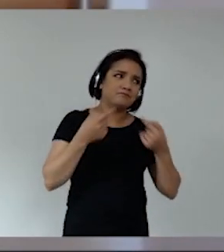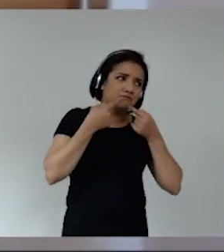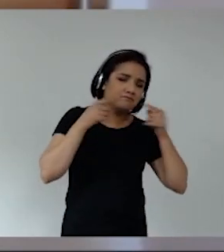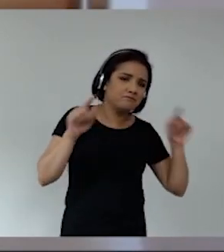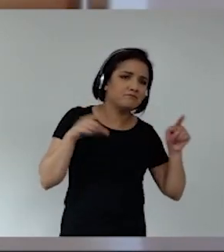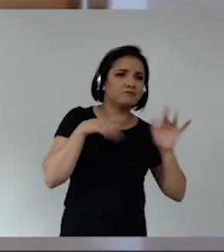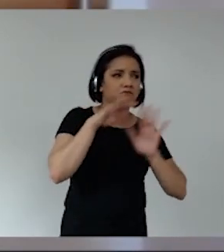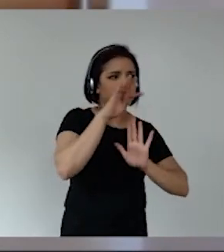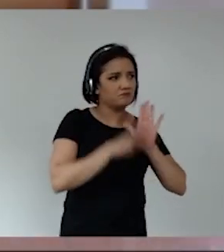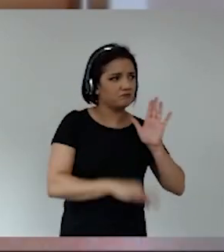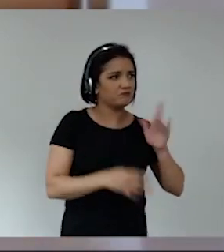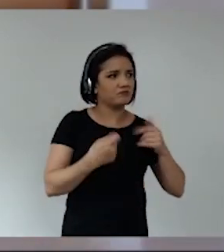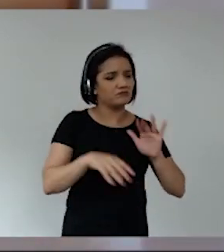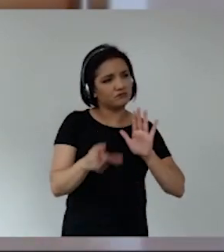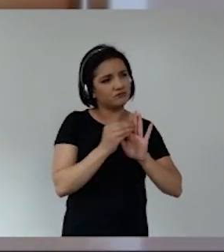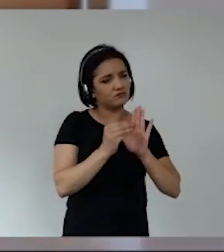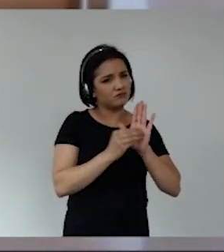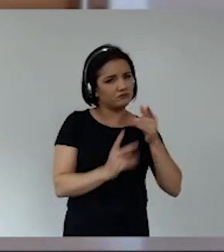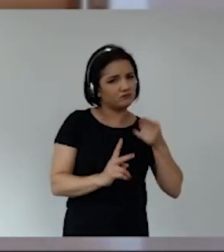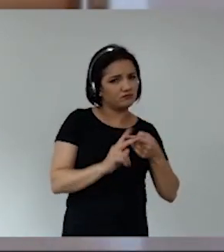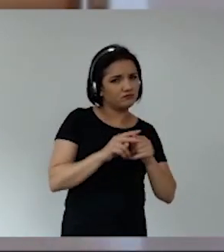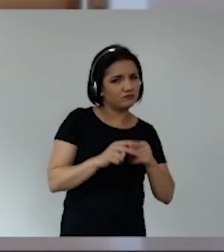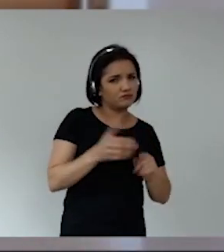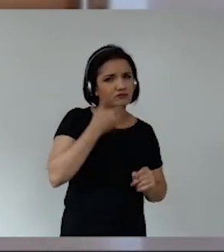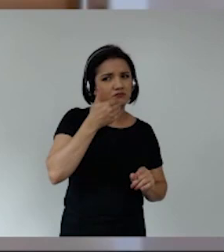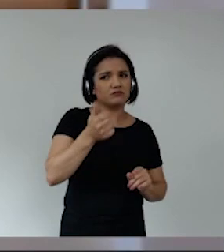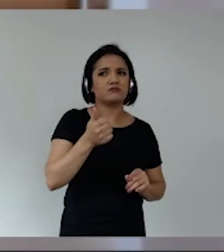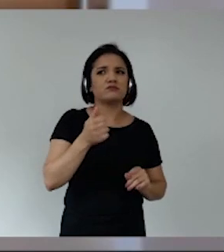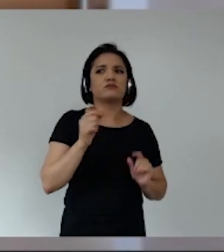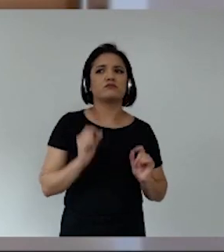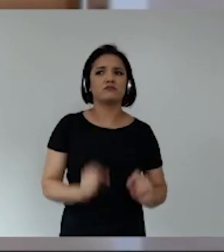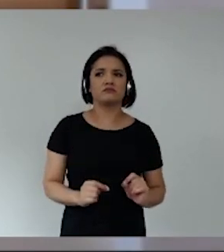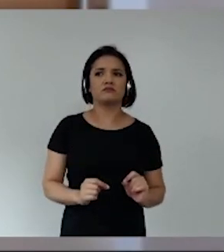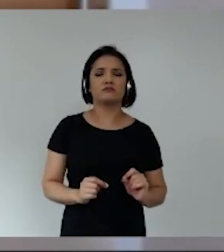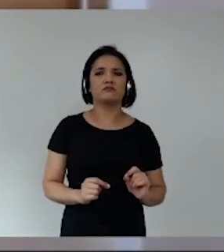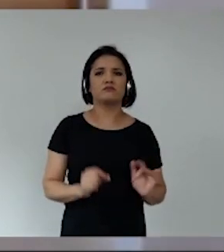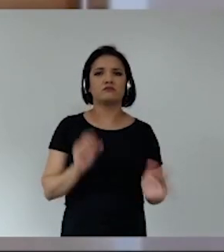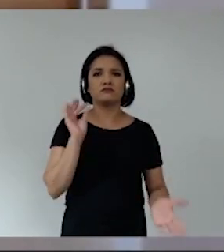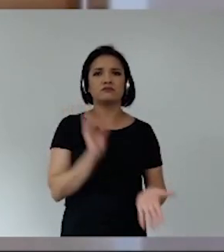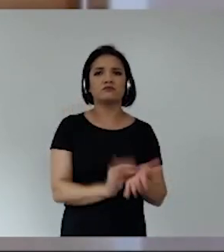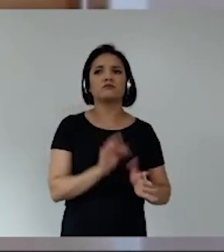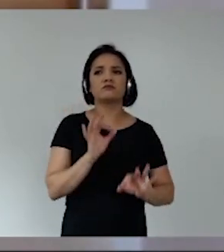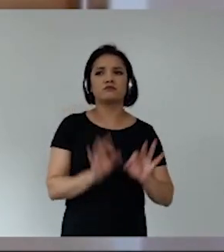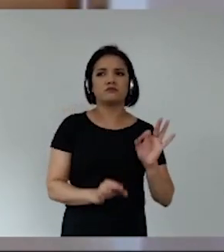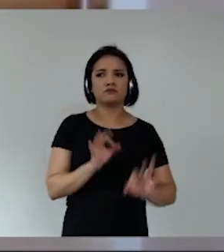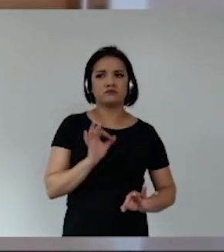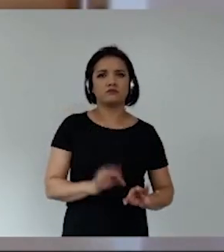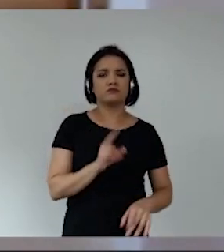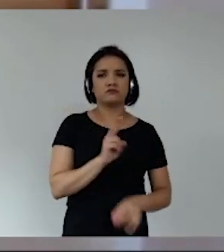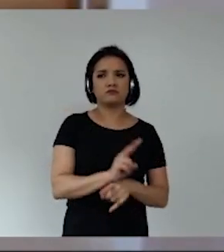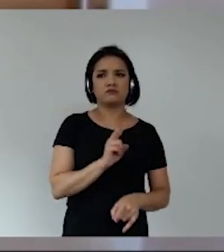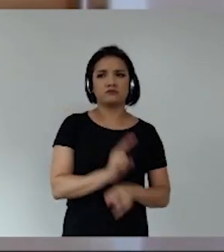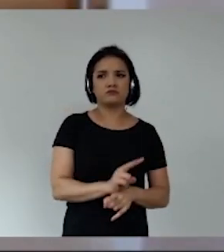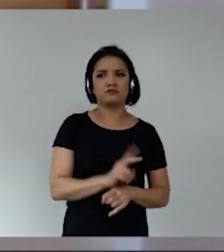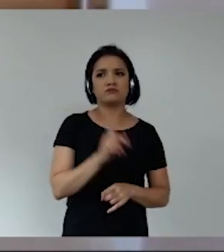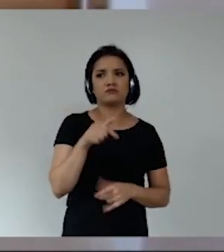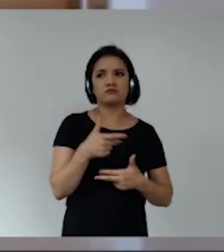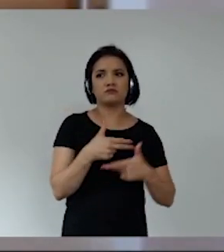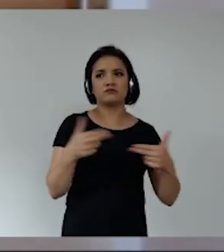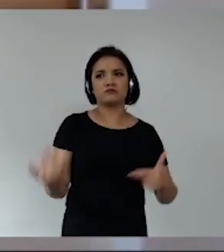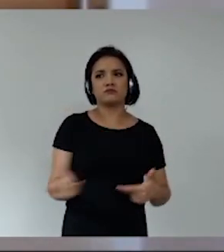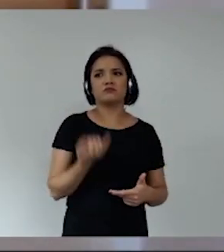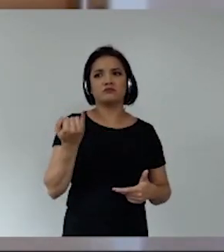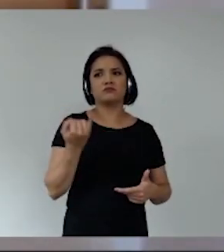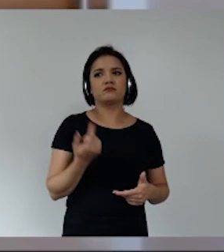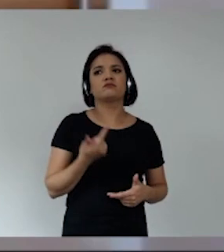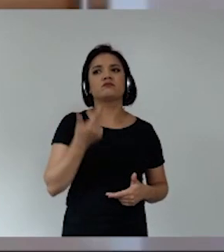por algumas melhoras, deixa de lado a execução de título judicial provisória. Isso é um ponto importante. Outro